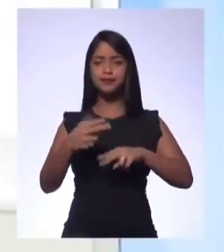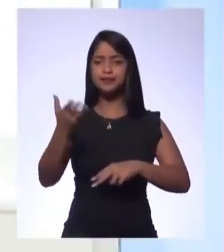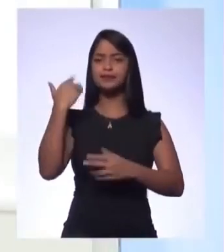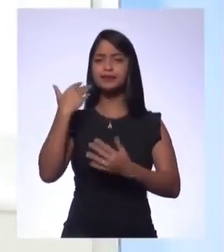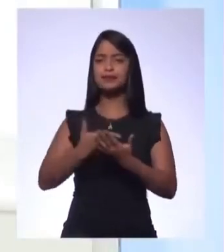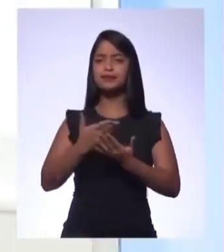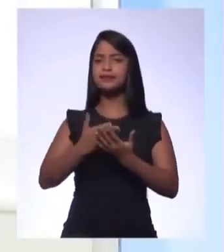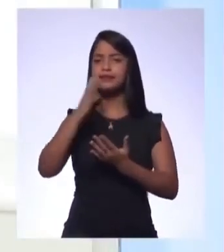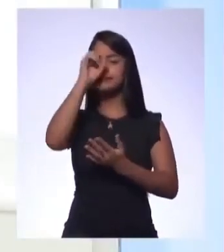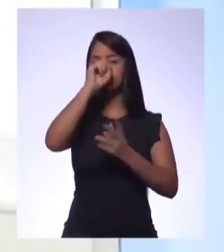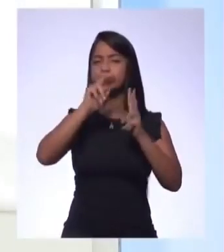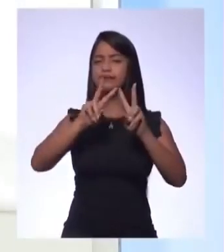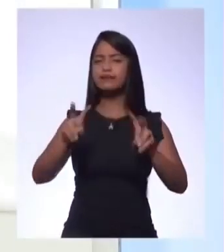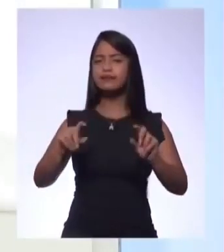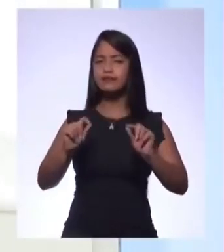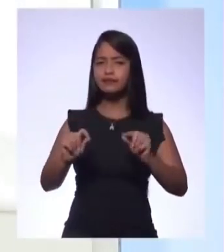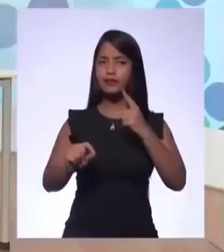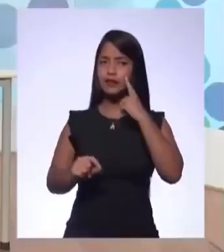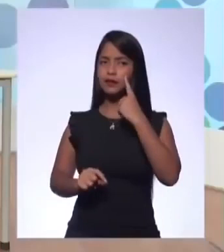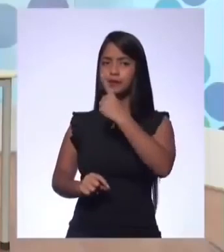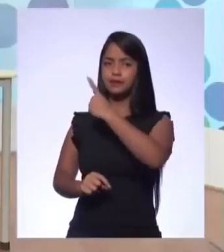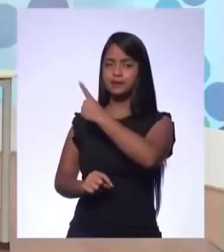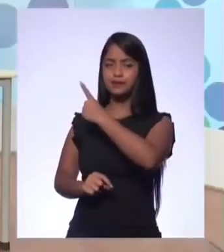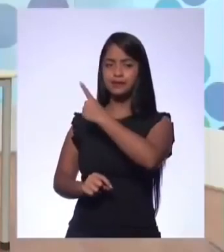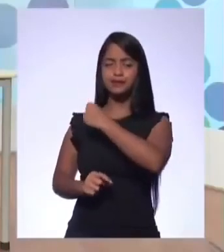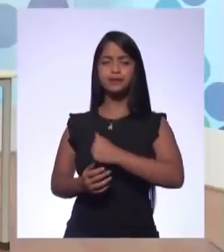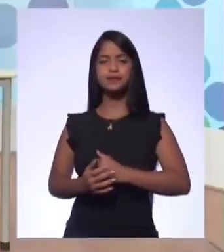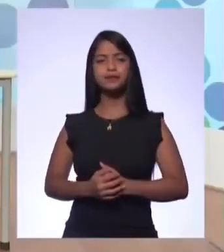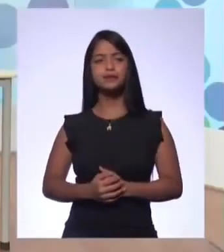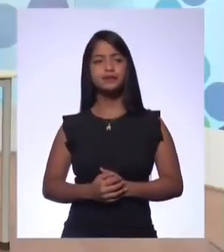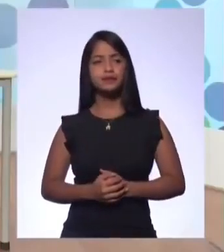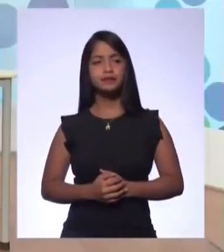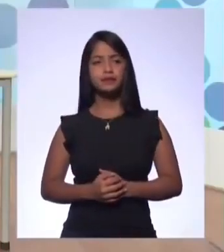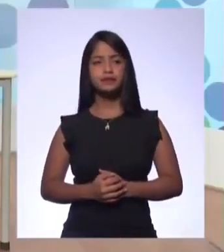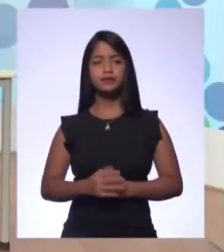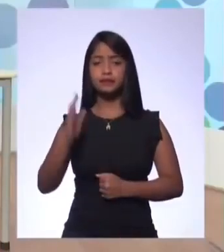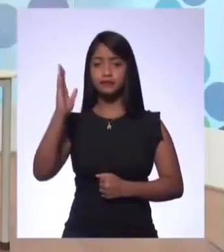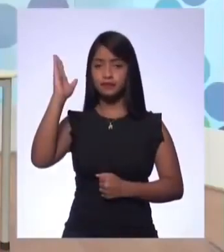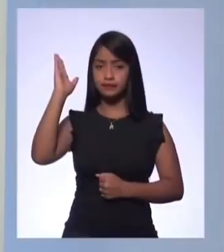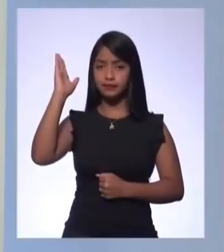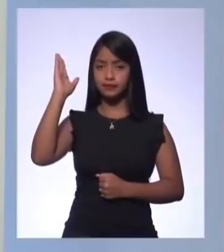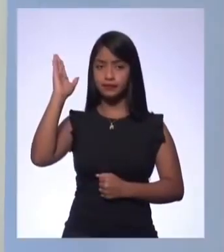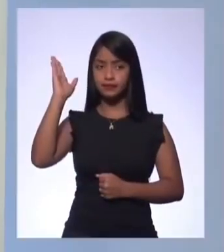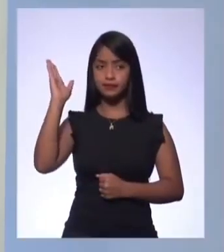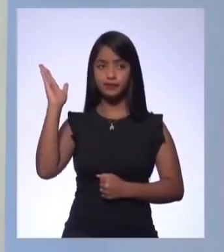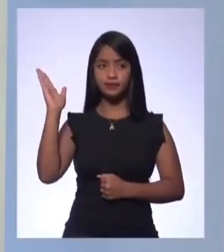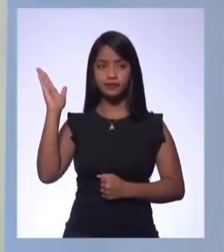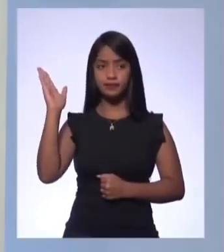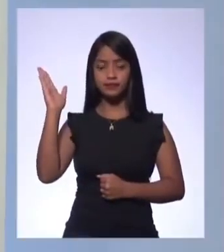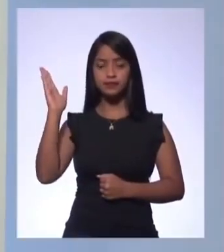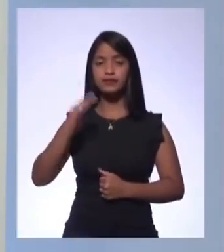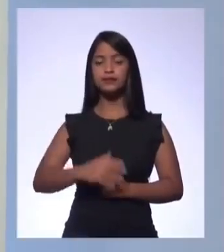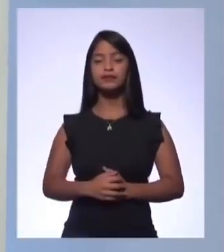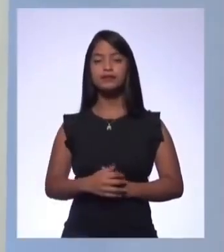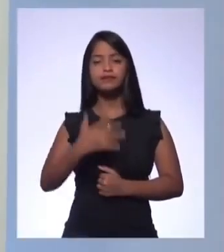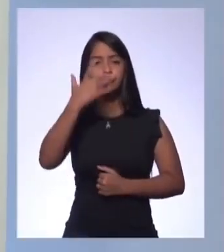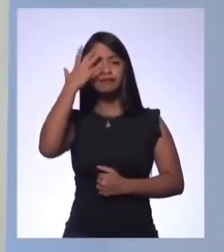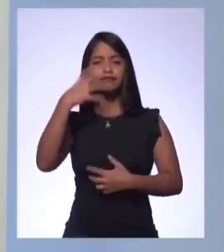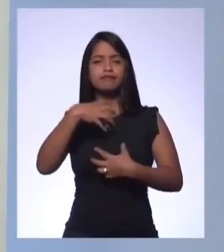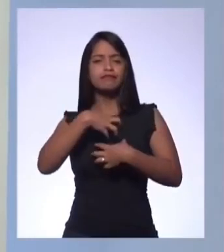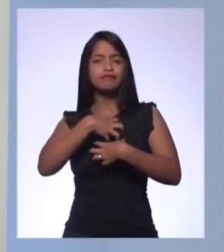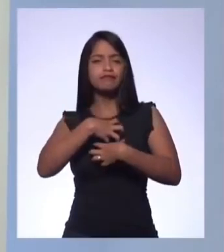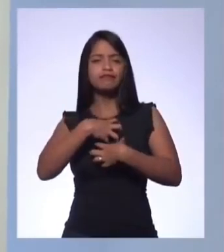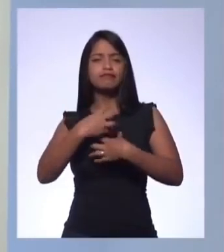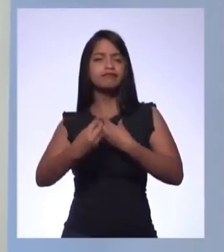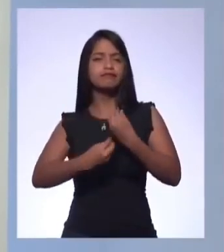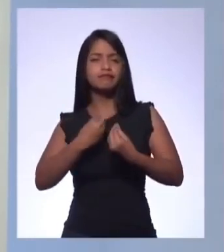passada? Nós vimos personality traits, né? Caused by genes or environment. Traços de personalidade causados pelos